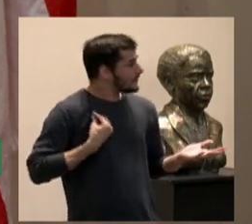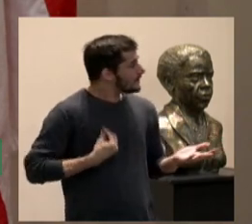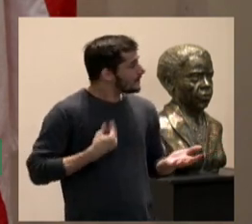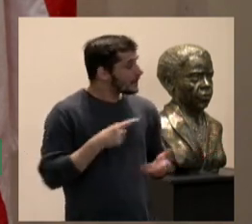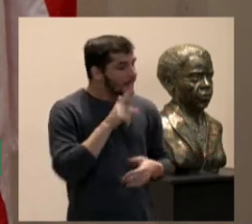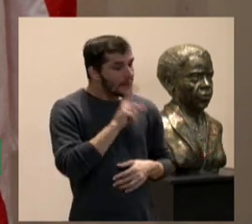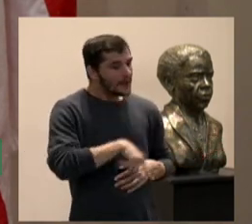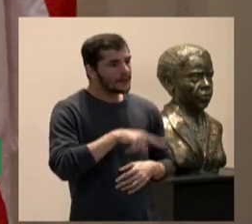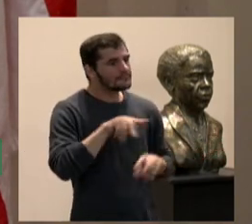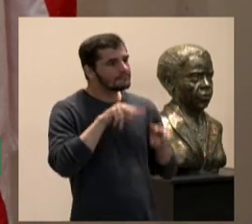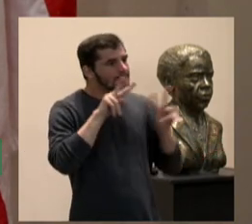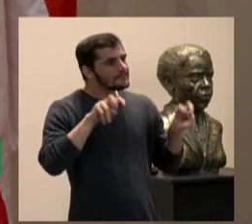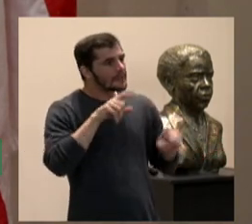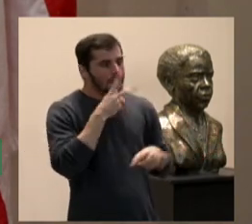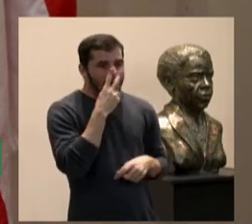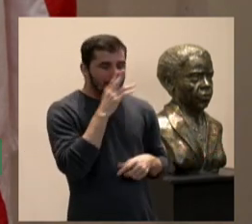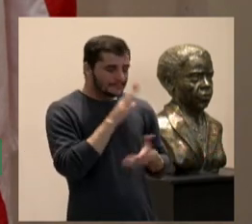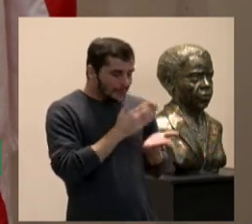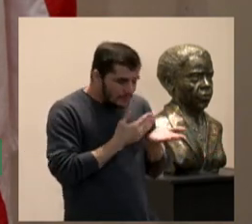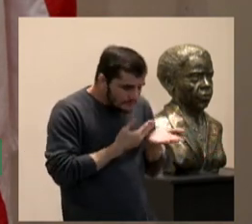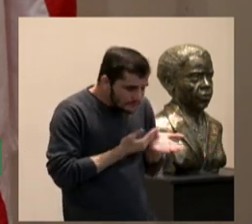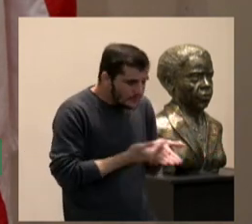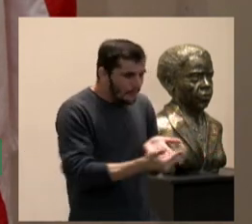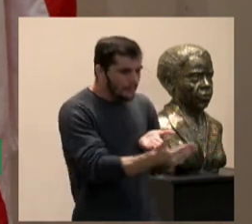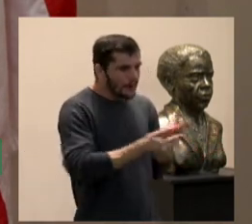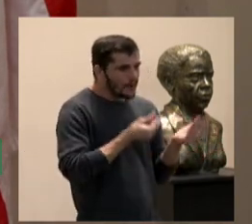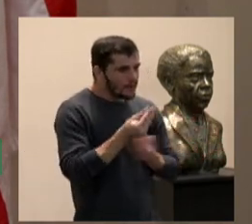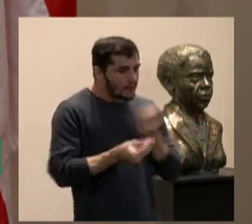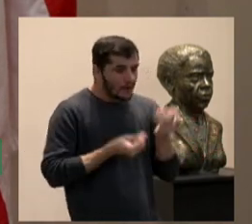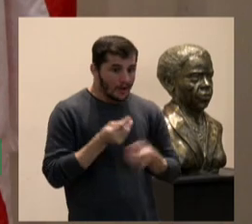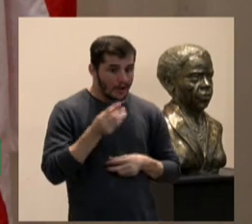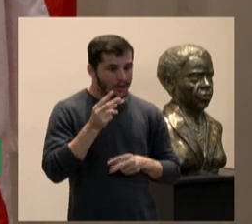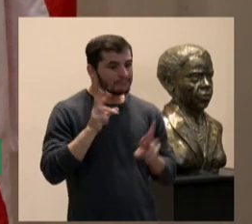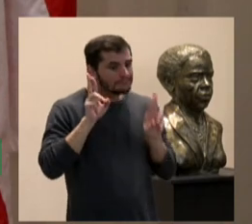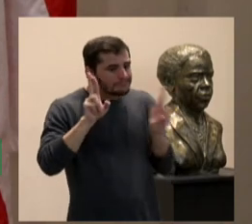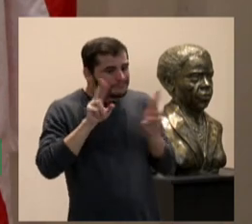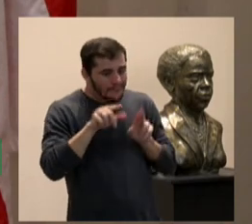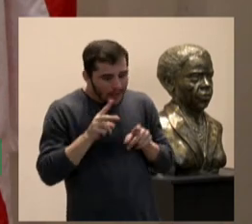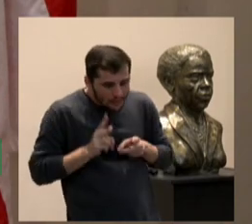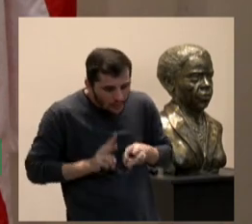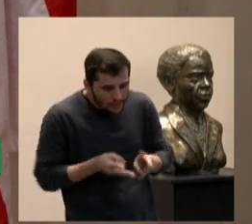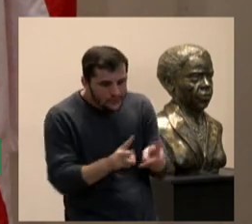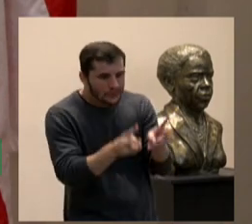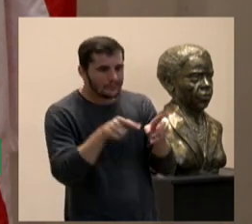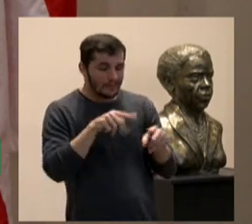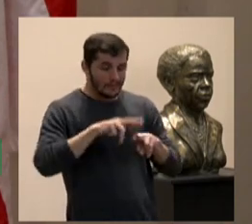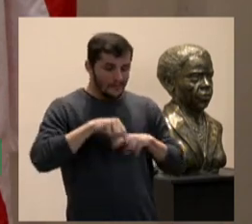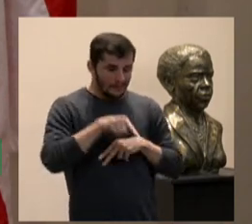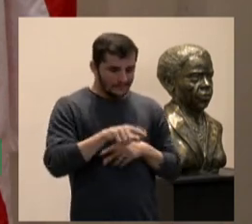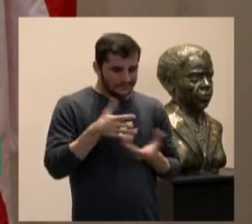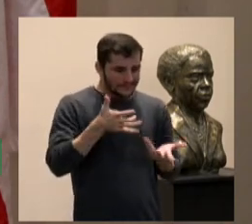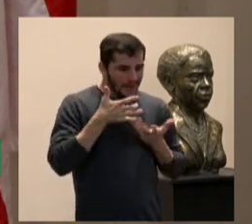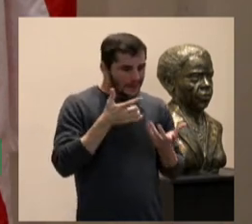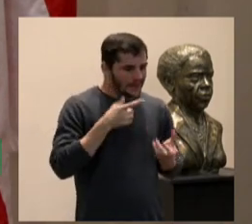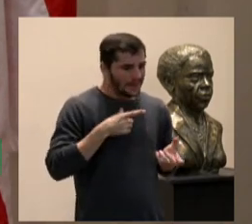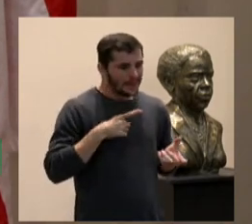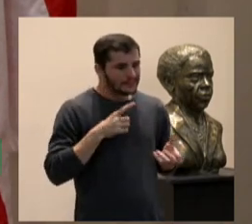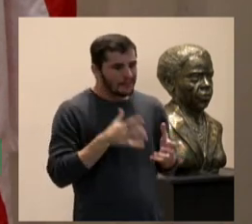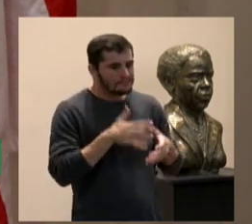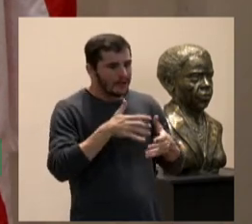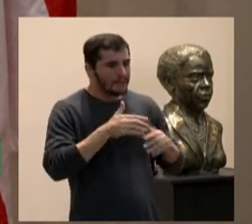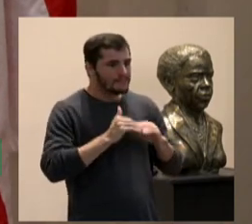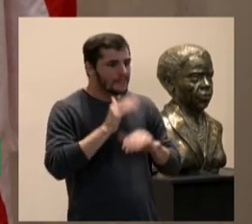é justo o ponto de partida, a ideia é que ele continue, porque a gente tem muito para conseguir, de fato,